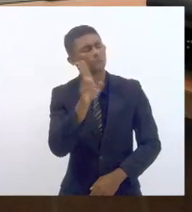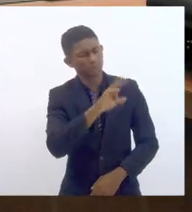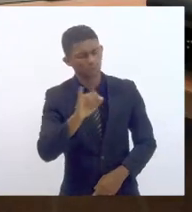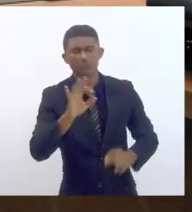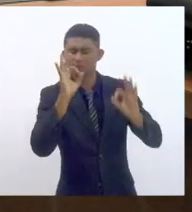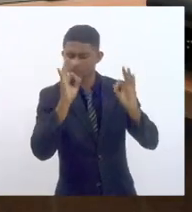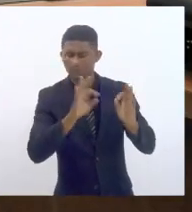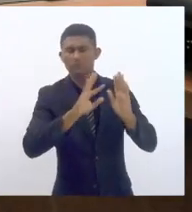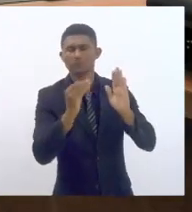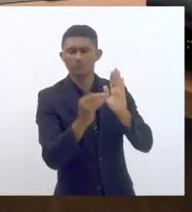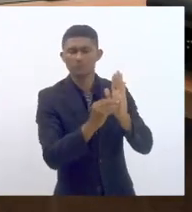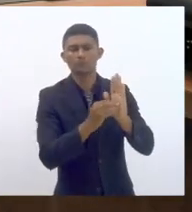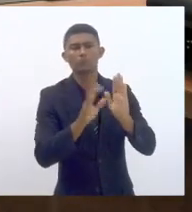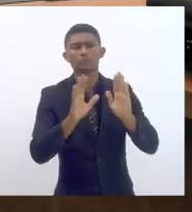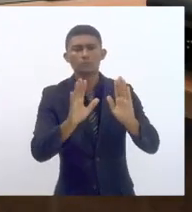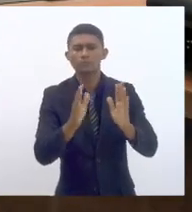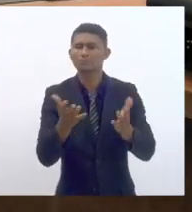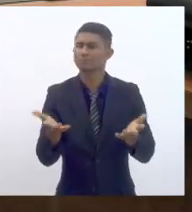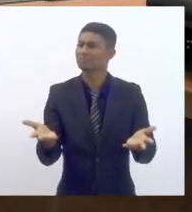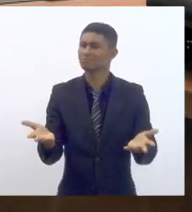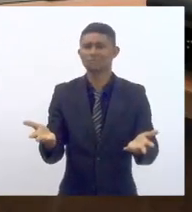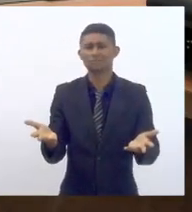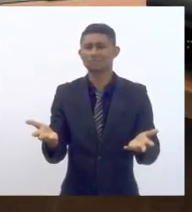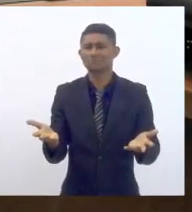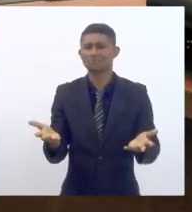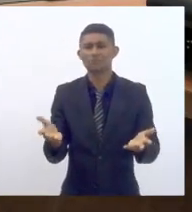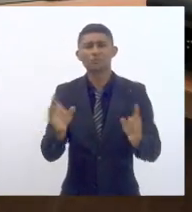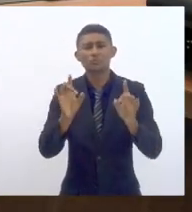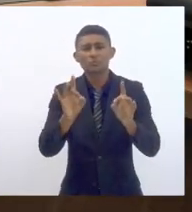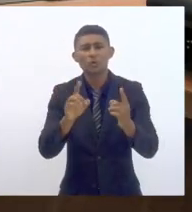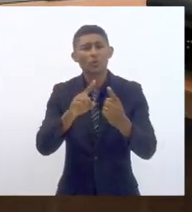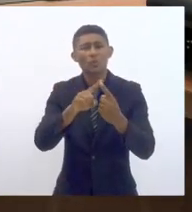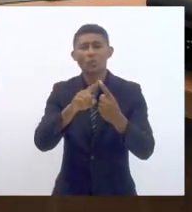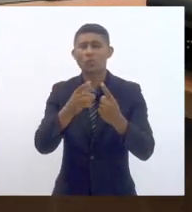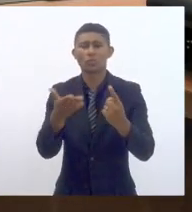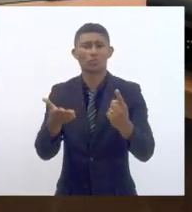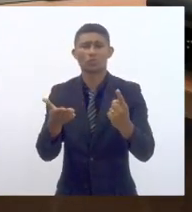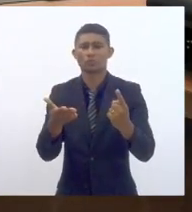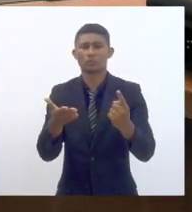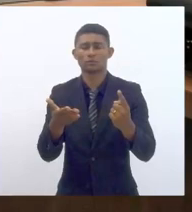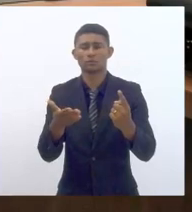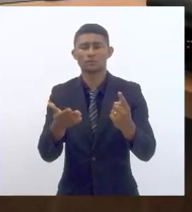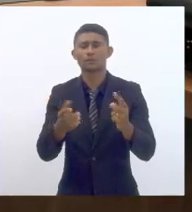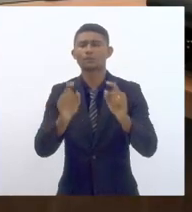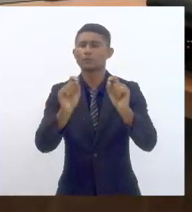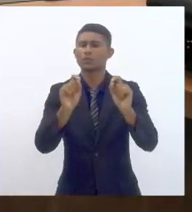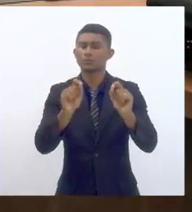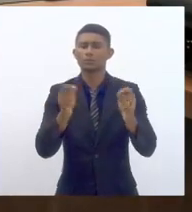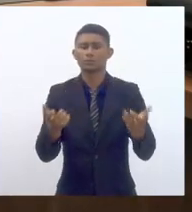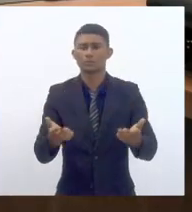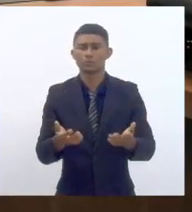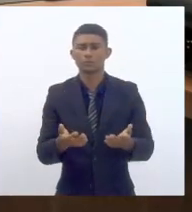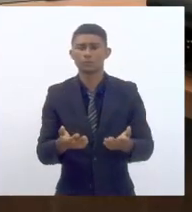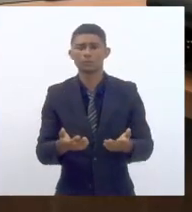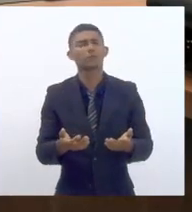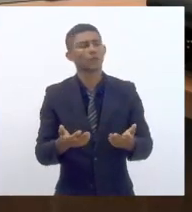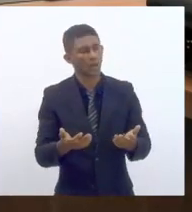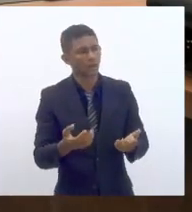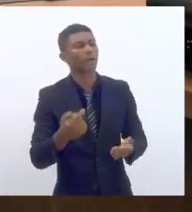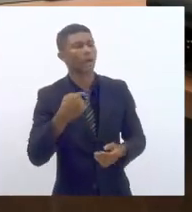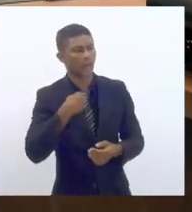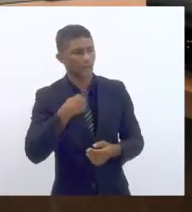implementar. Então, ele só implementou uma fase, que foi falar assim, estou dando